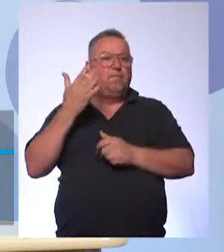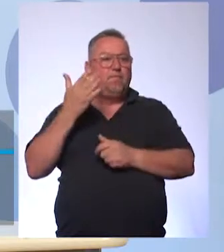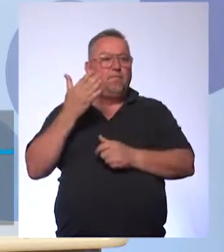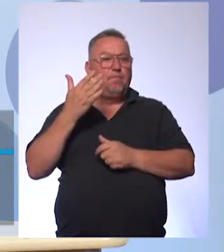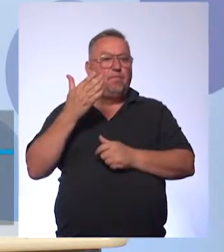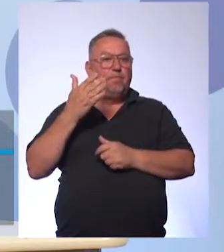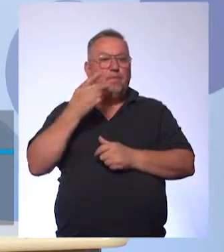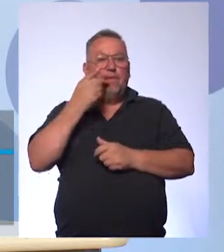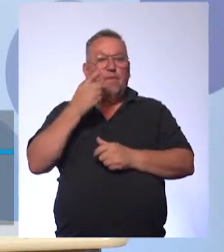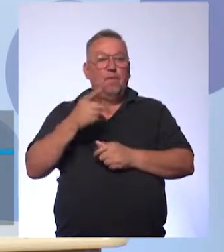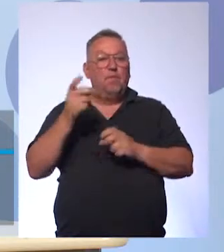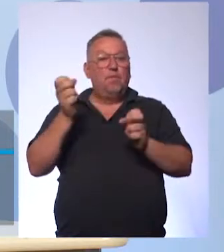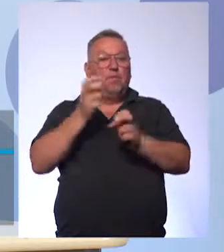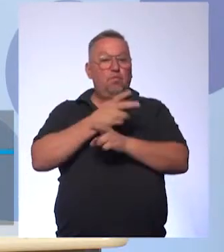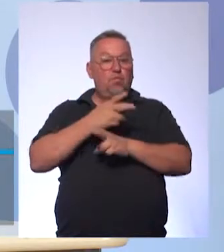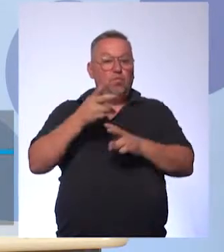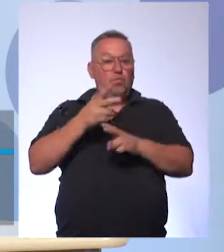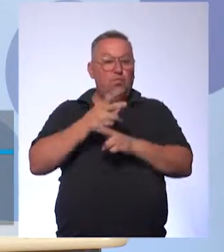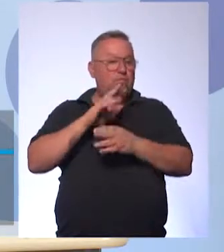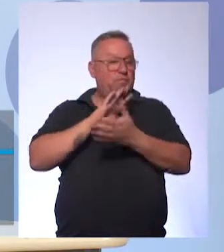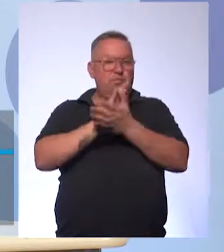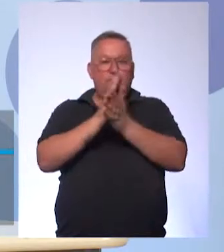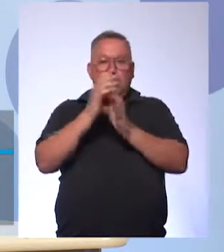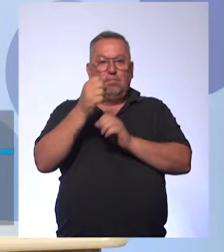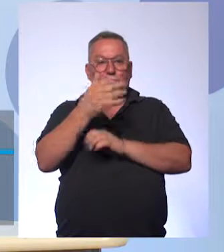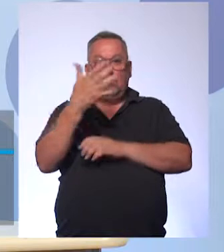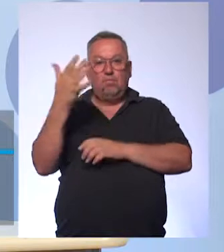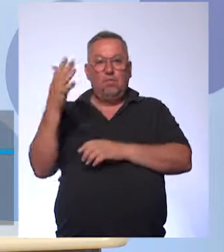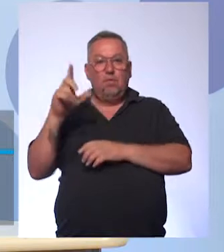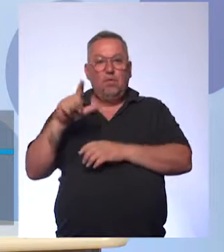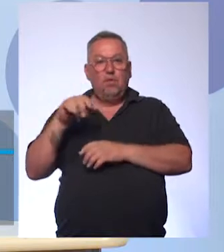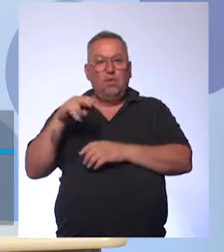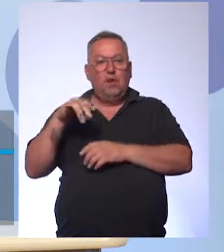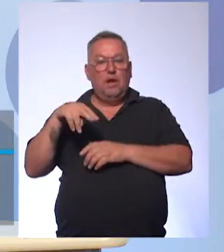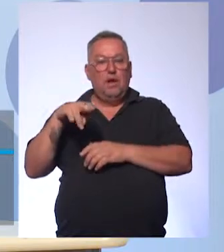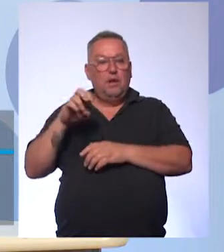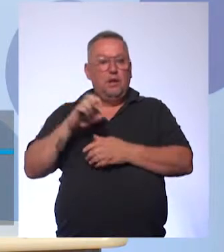Citando a eólica, ó, não destrói a natureza, professora Lucilene.